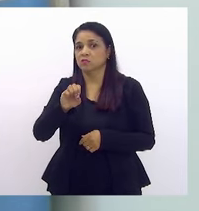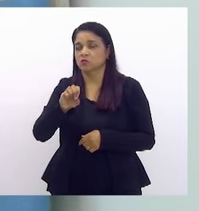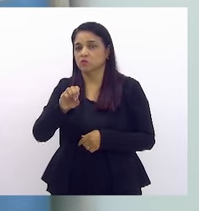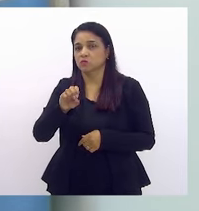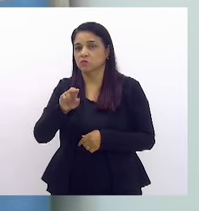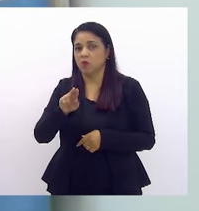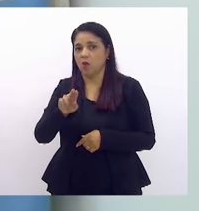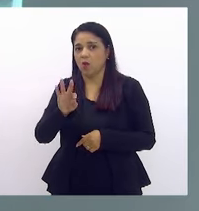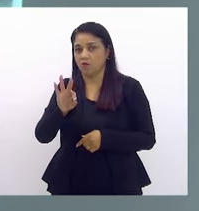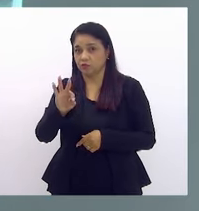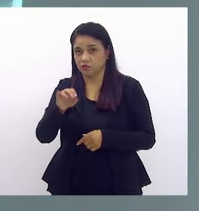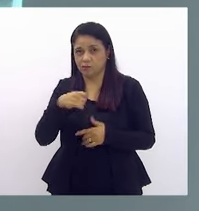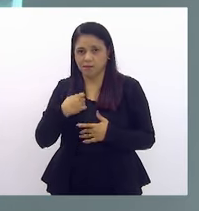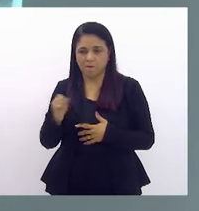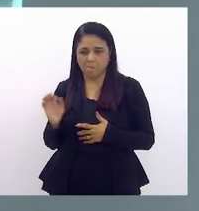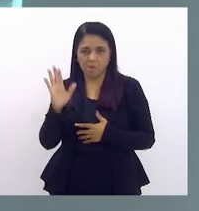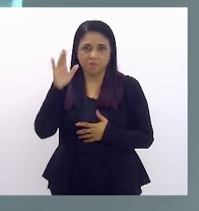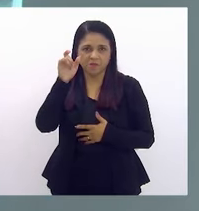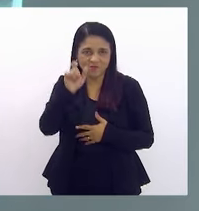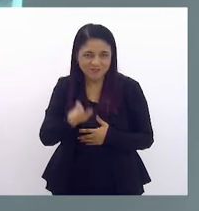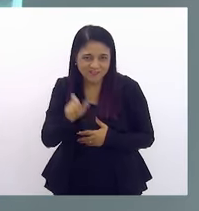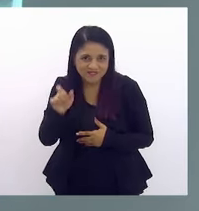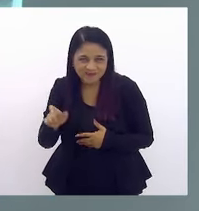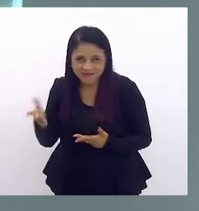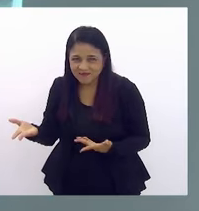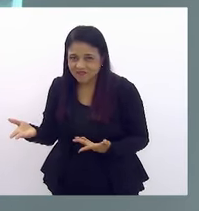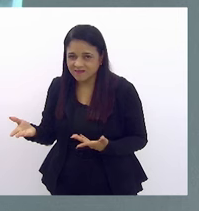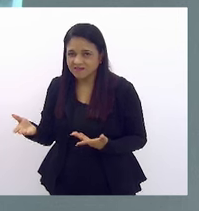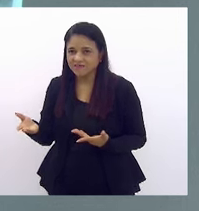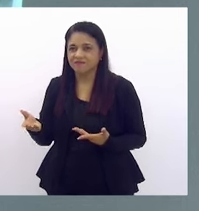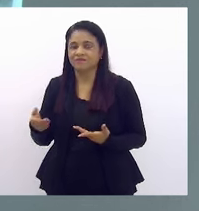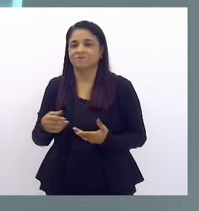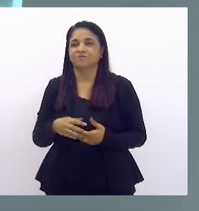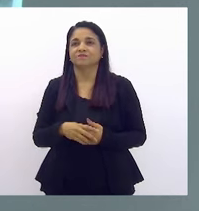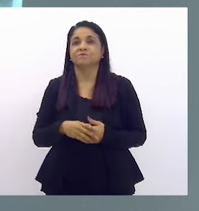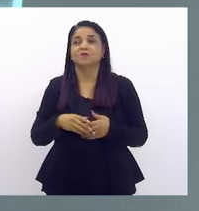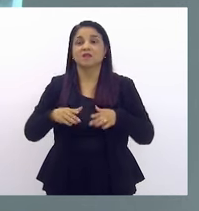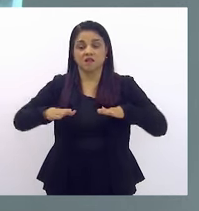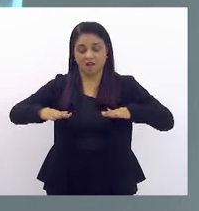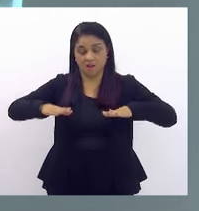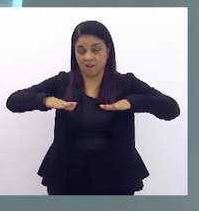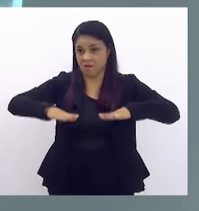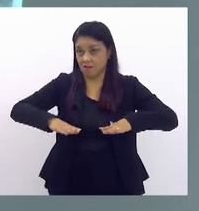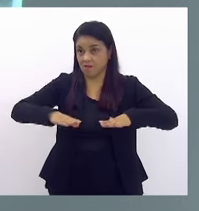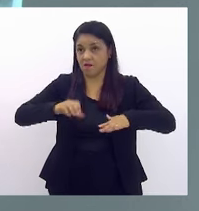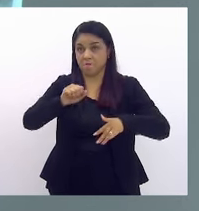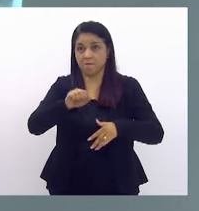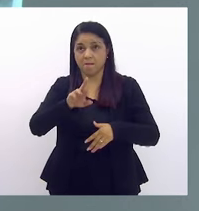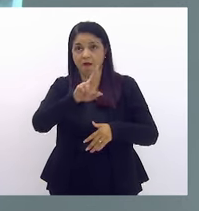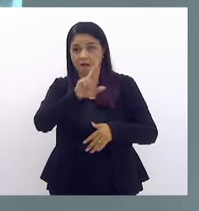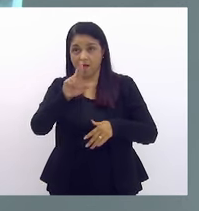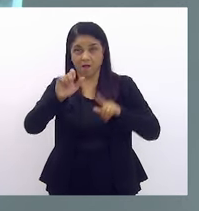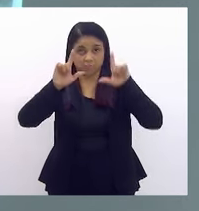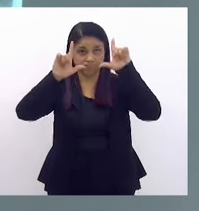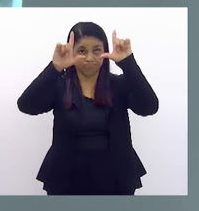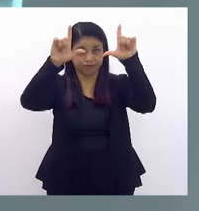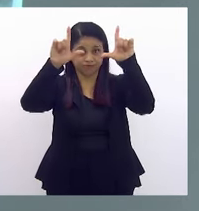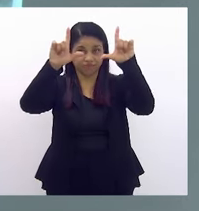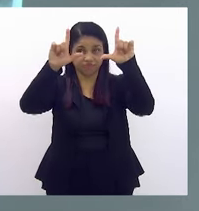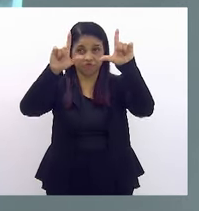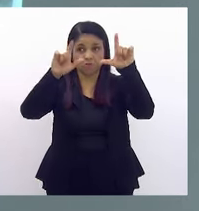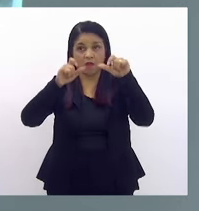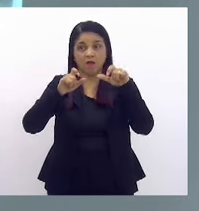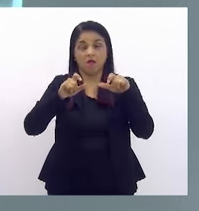riquitos, sei lá. A Lagoa da Barra, de cima, para a gente ver como cresceu